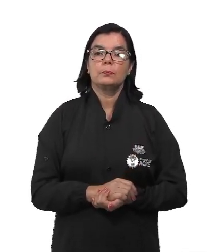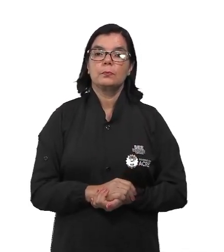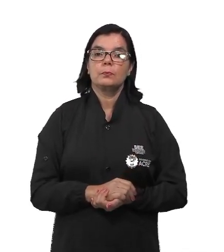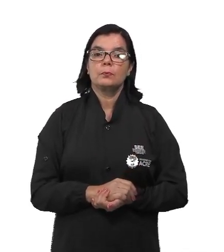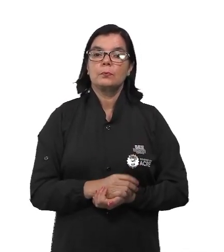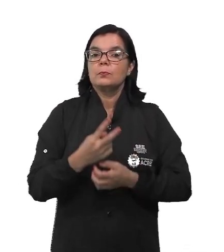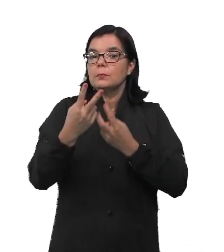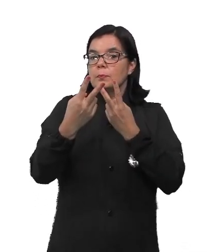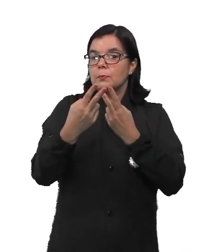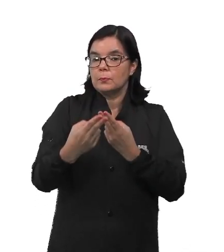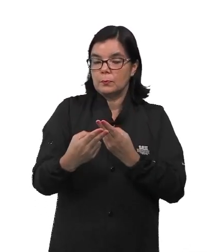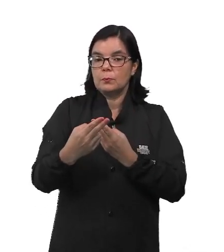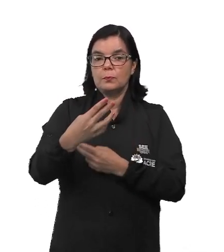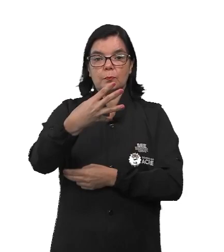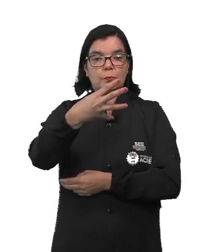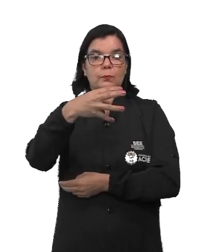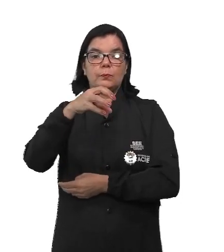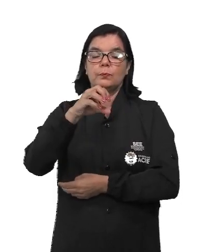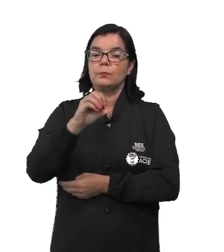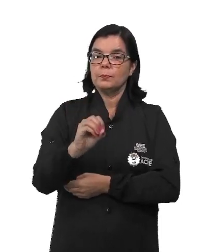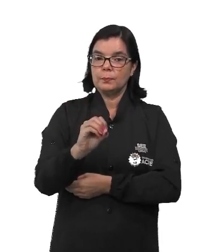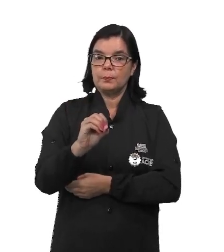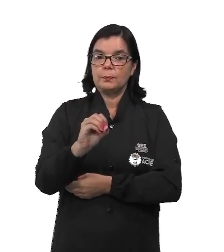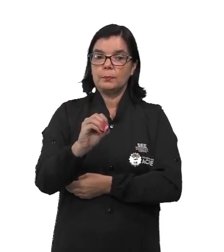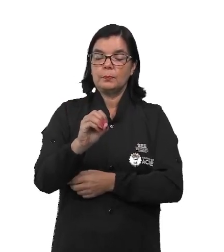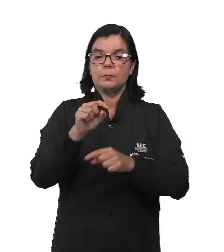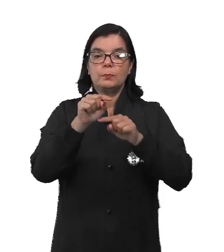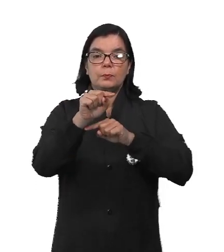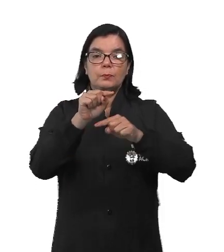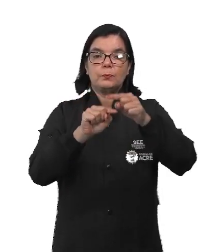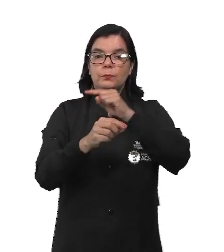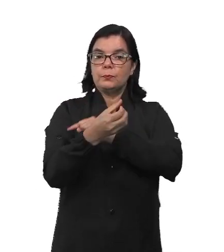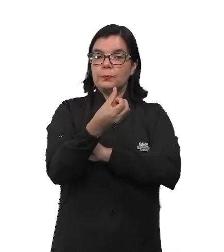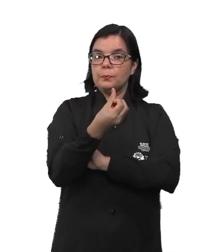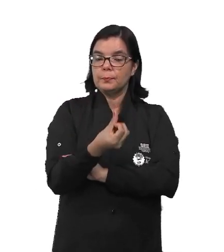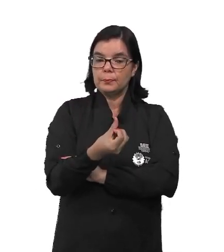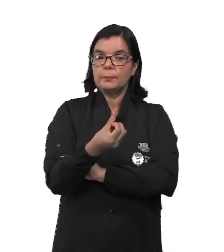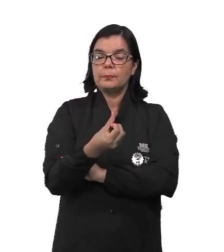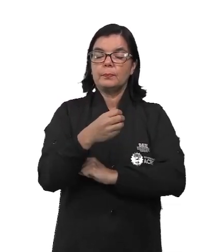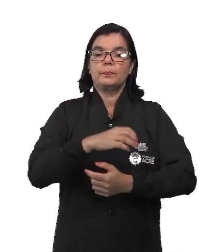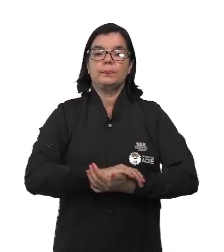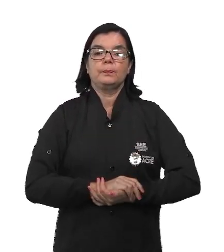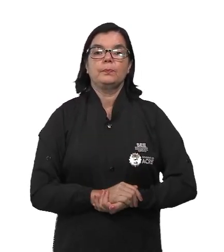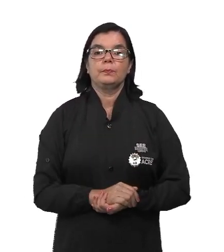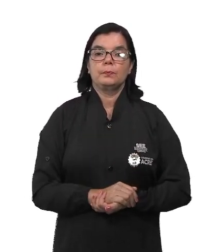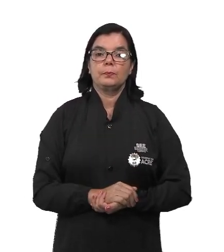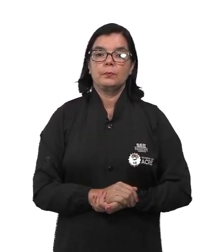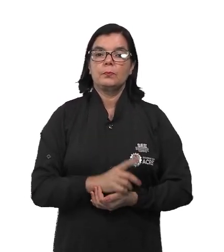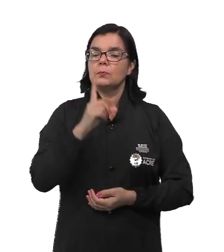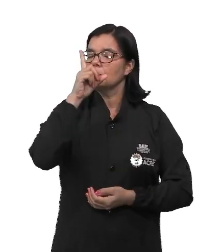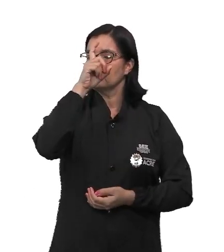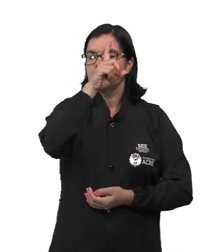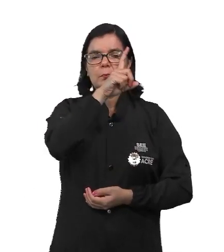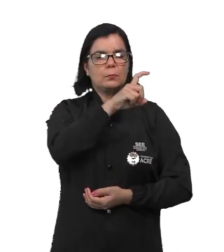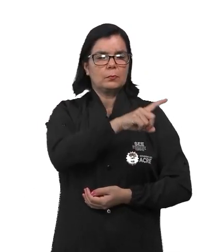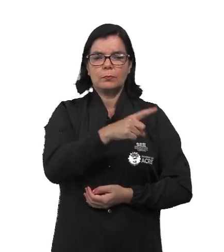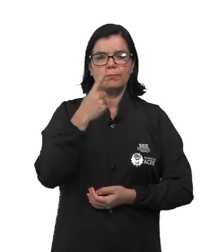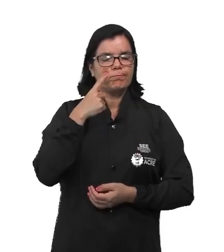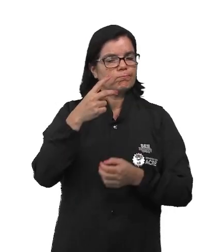é igual a 40 dividido para 6. Não é difícil, como você